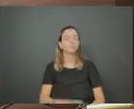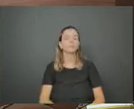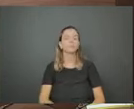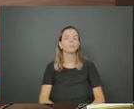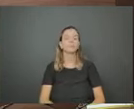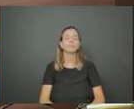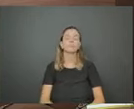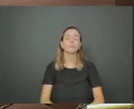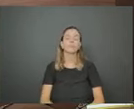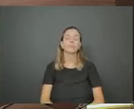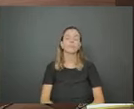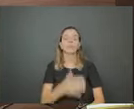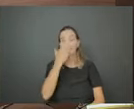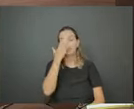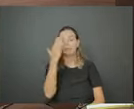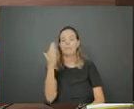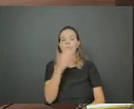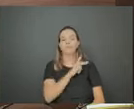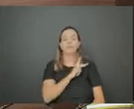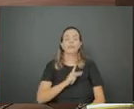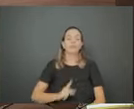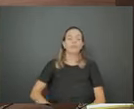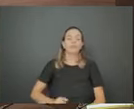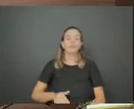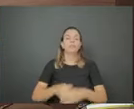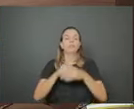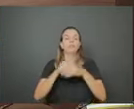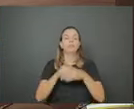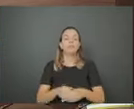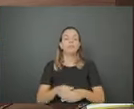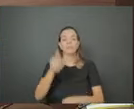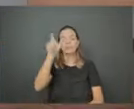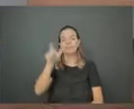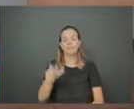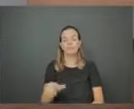Obrigado, senhor presidente. Cumprimentando o coronel Hudson, todos os comandantes aqui